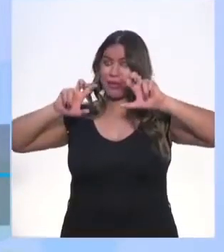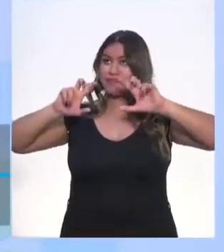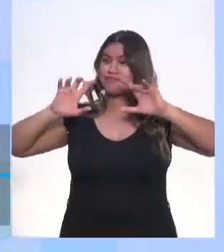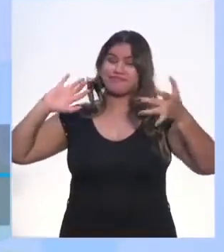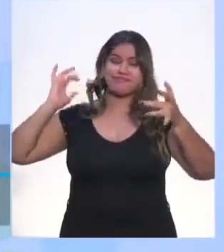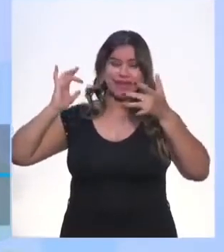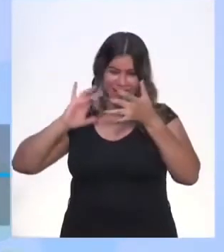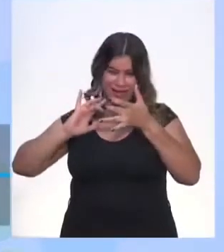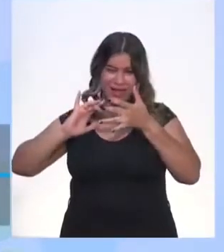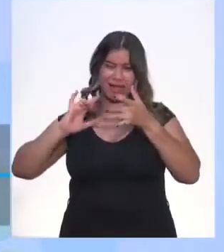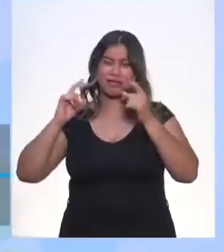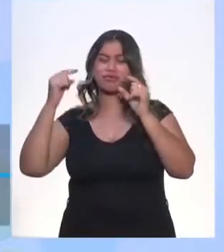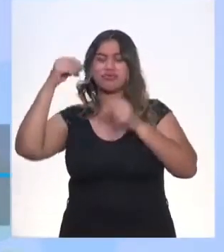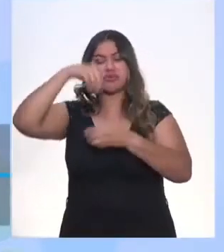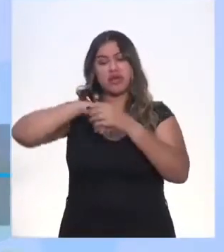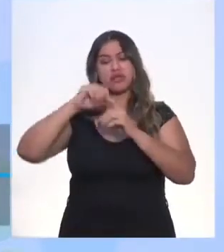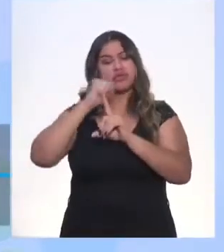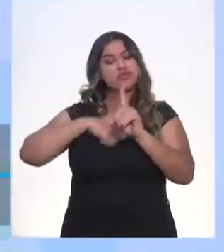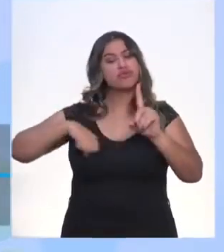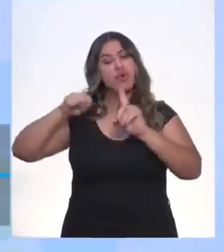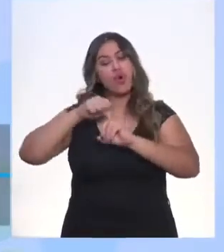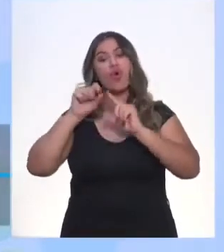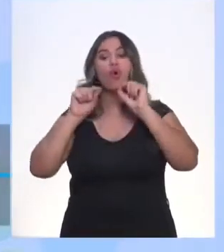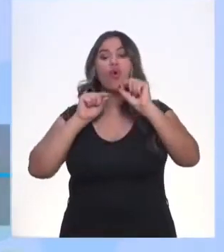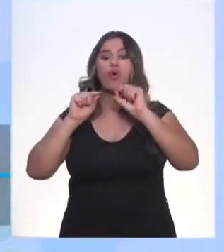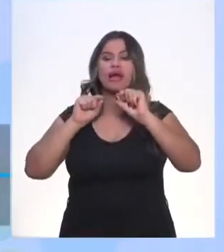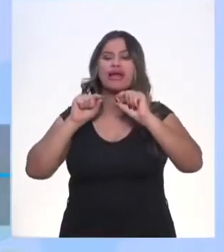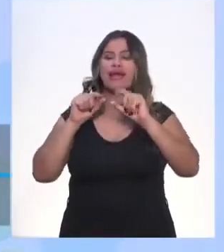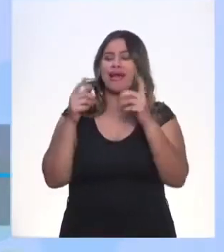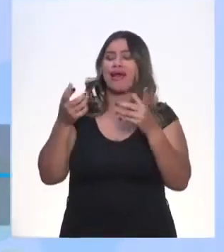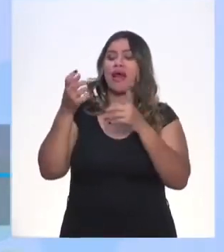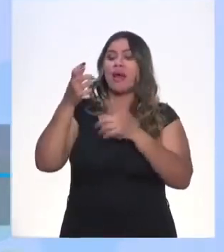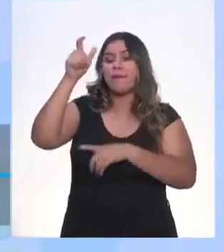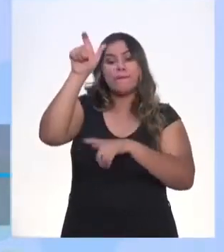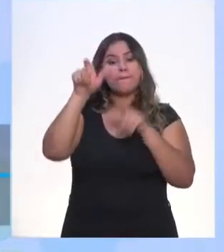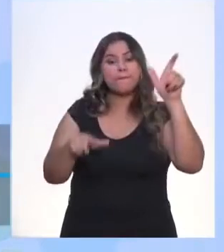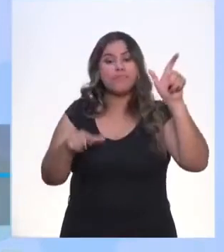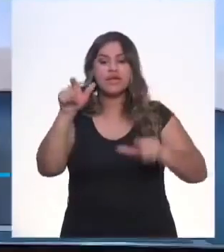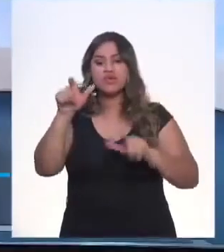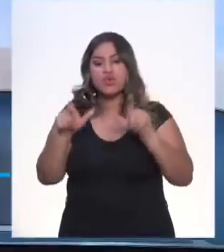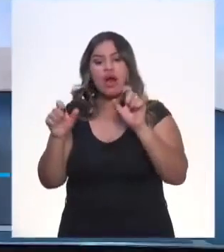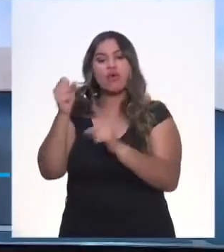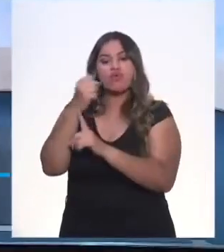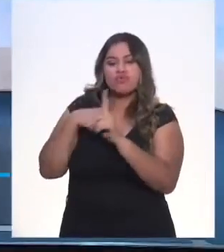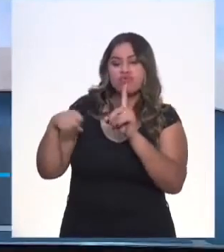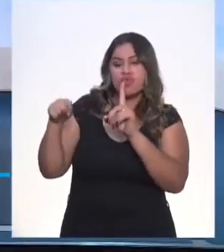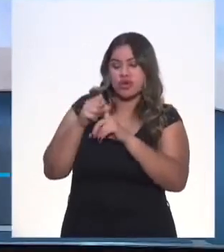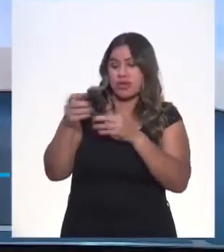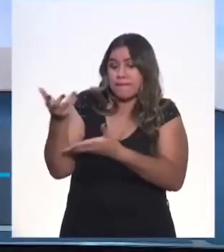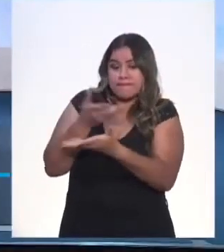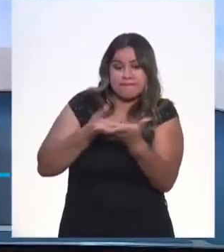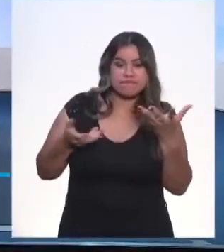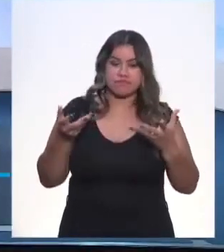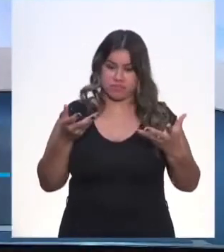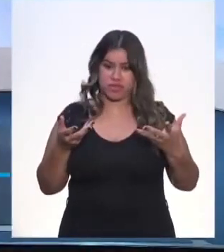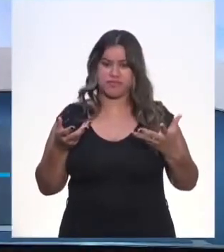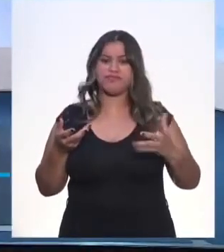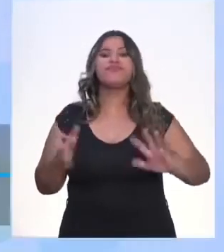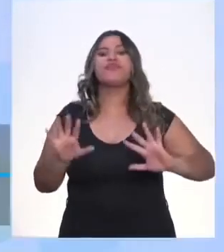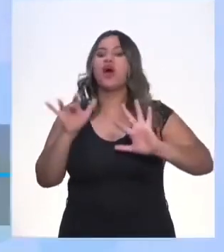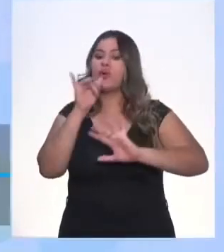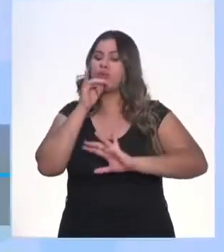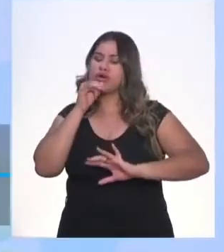né, dentro da sociologia, que é a relação entre o indivíduo e a sociedade. Né? Então, nós